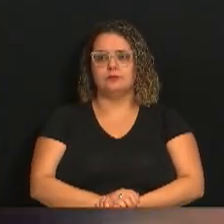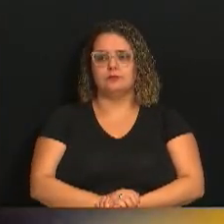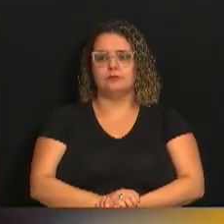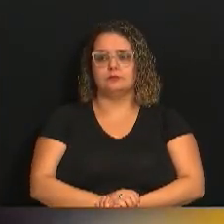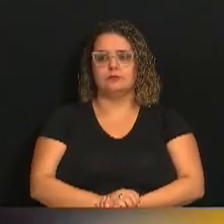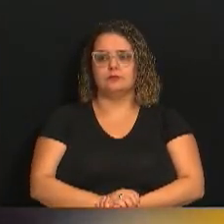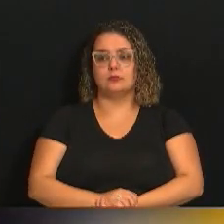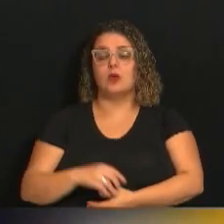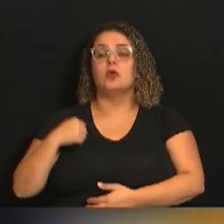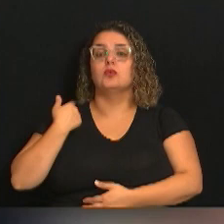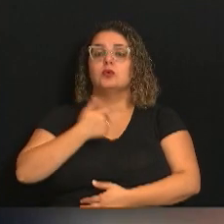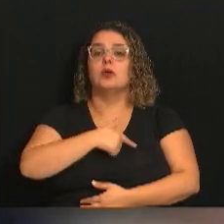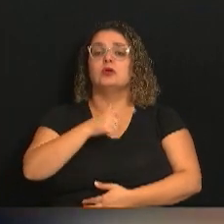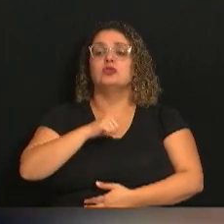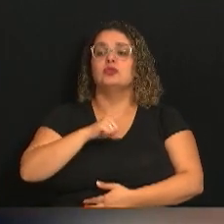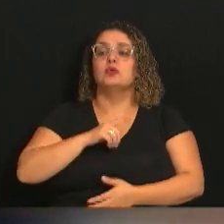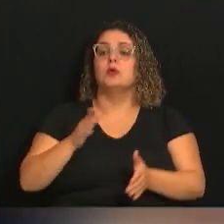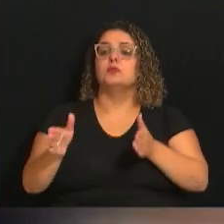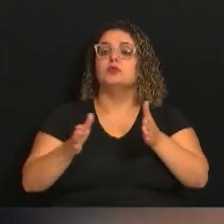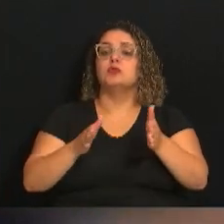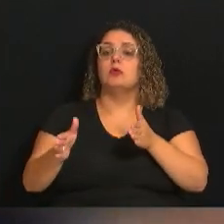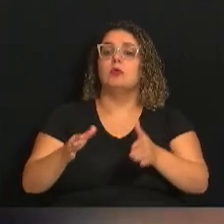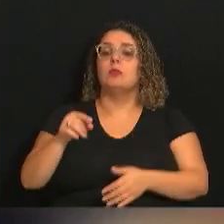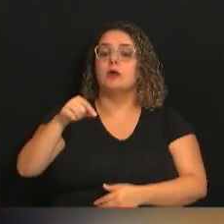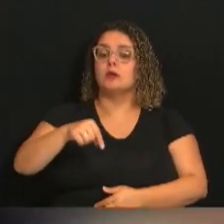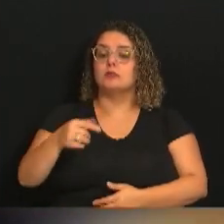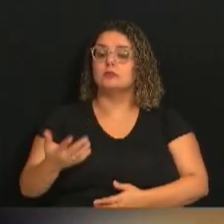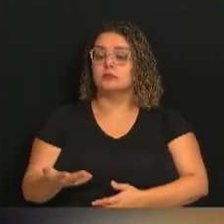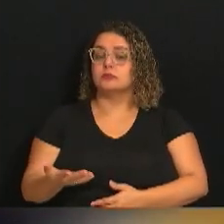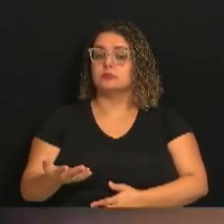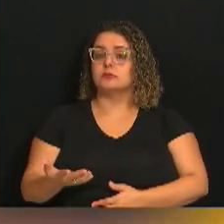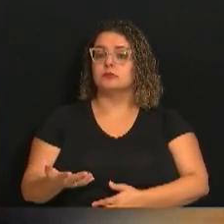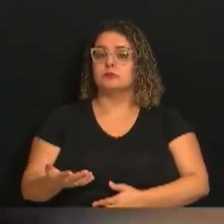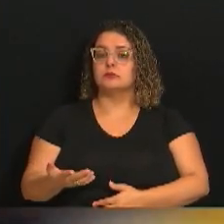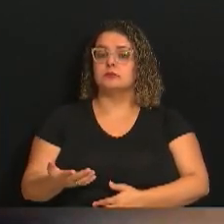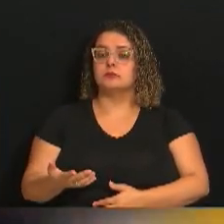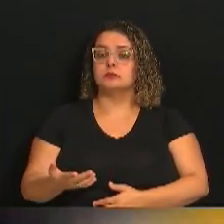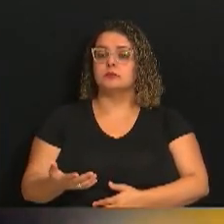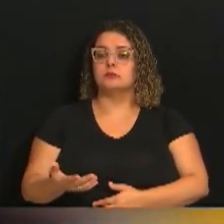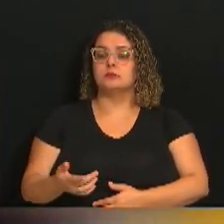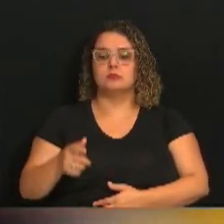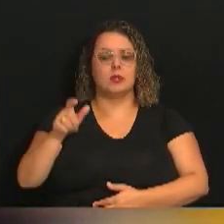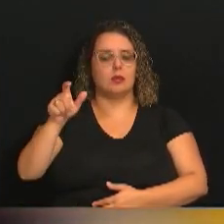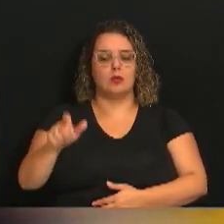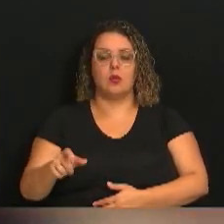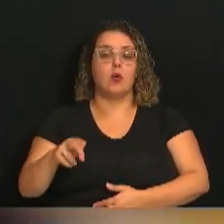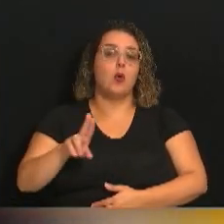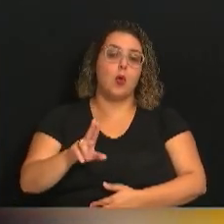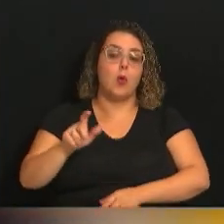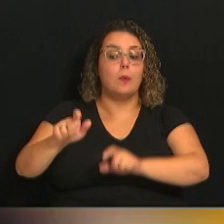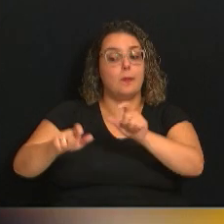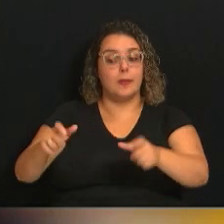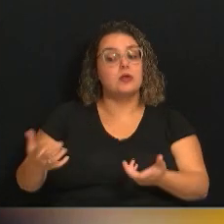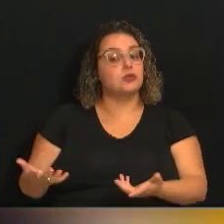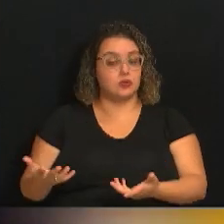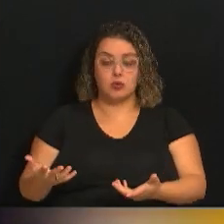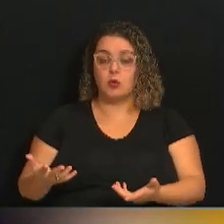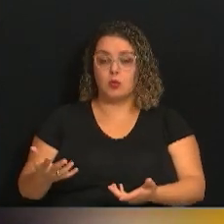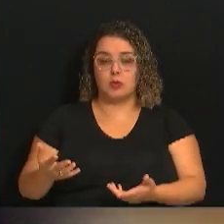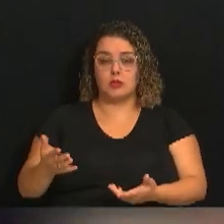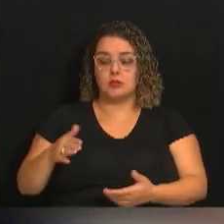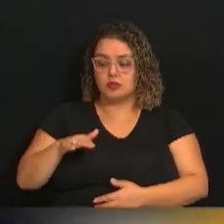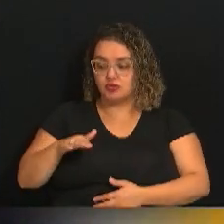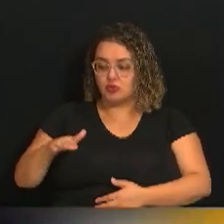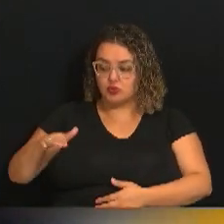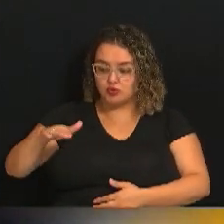Nós tivemos uma situação em que uma pessoa ou pessoas passaram pelo local